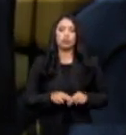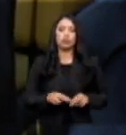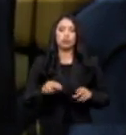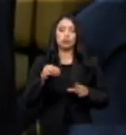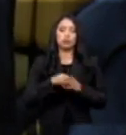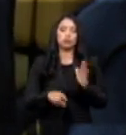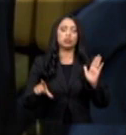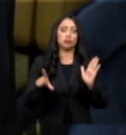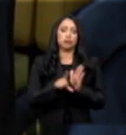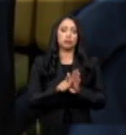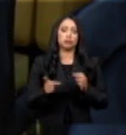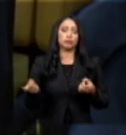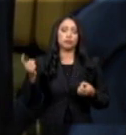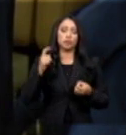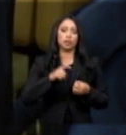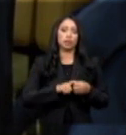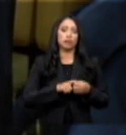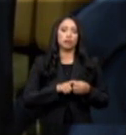lei impugnados